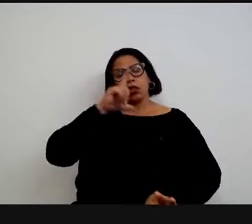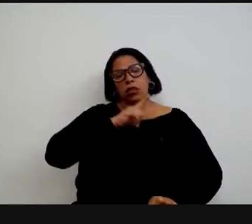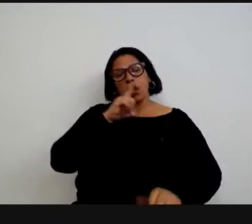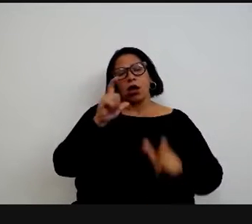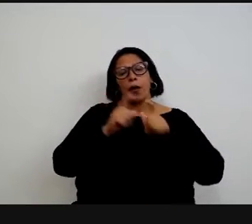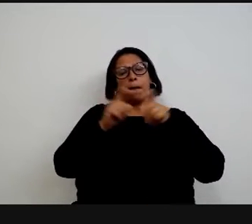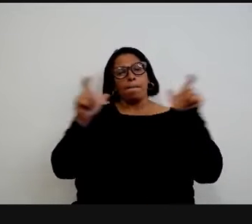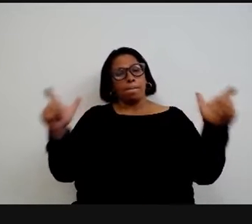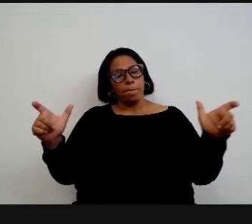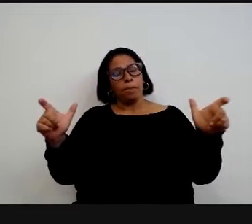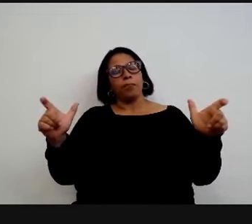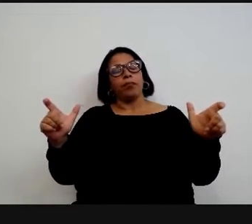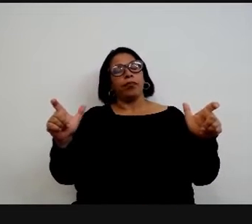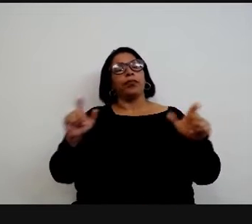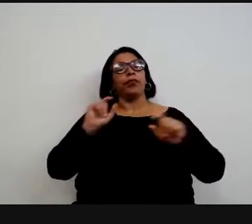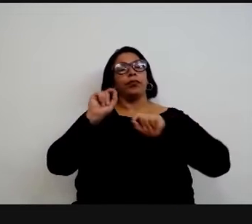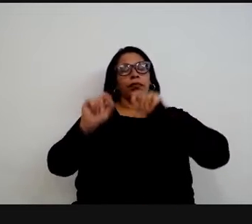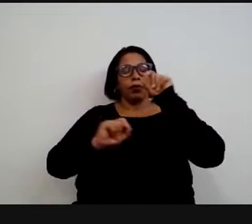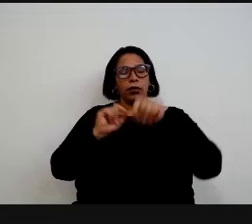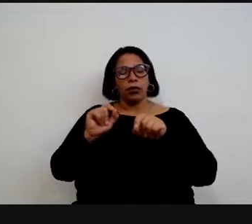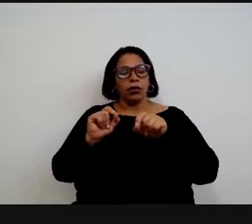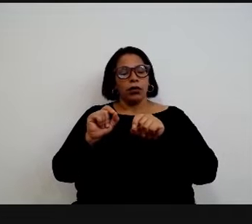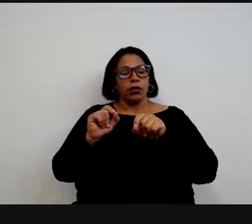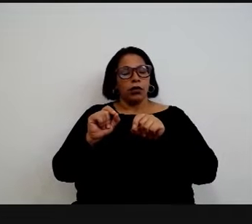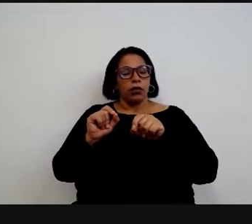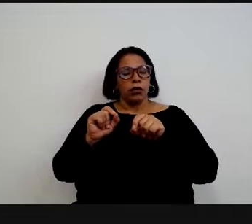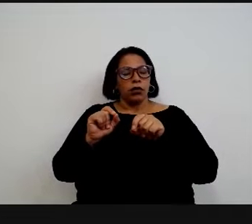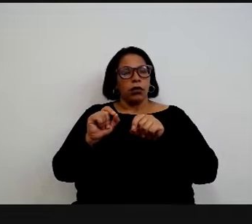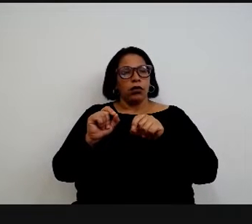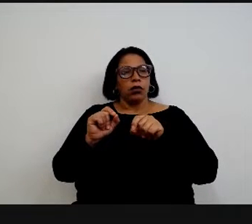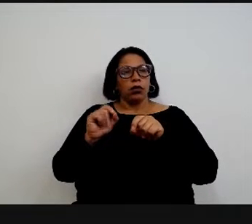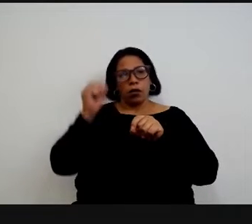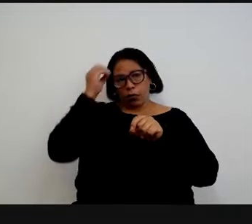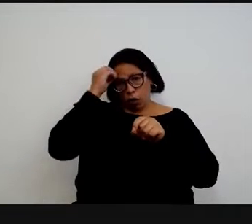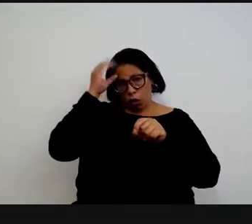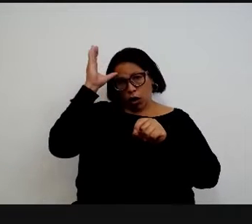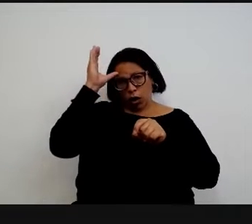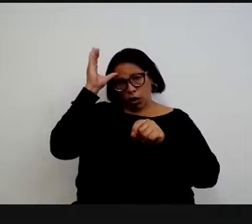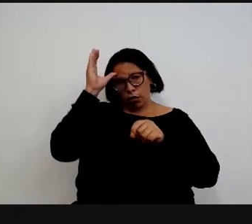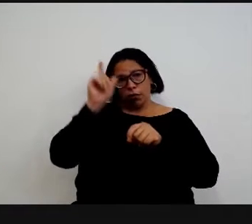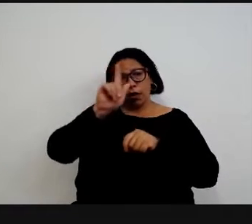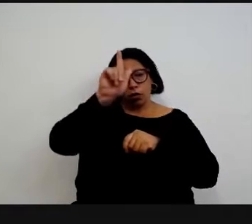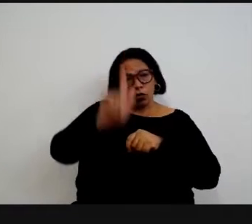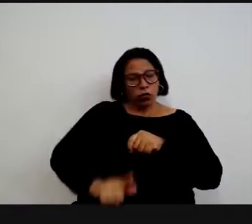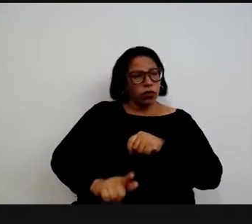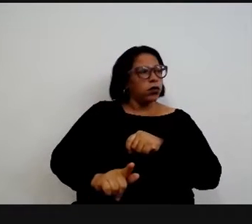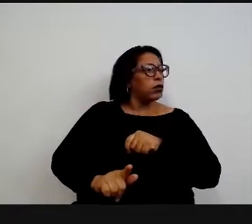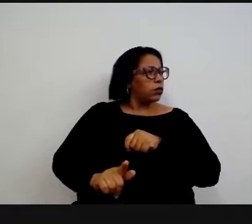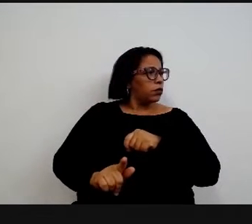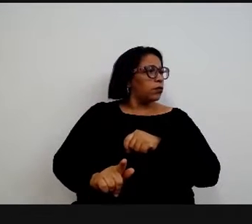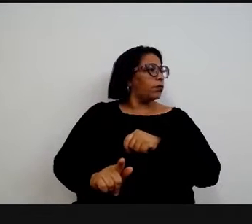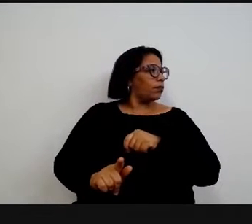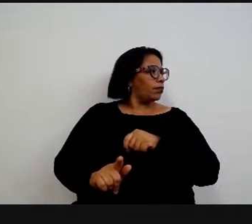num campo maior. E o que mais, Ana? Um terceiro ponto, gestão do conhecimento. Eu falei que eu falo Perfeito. demais. Me dá licença,